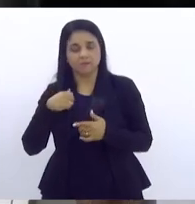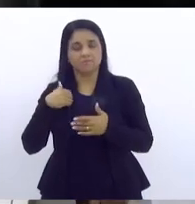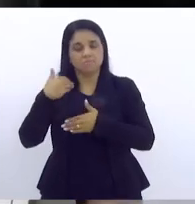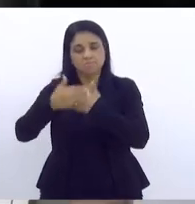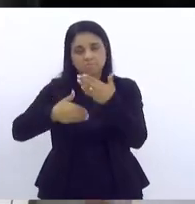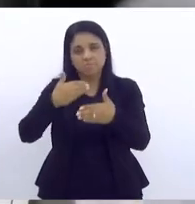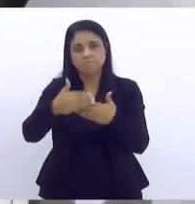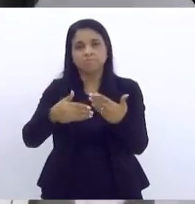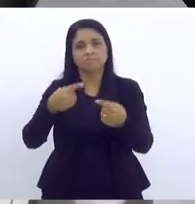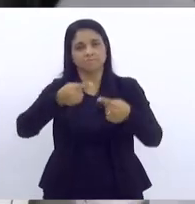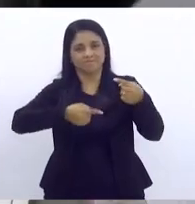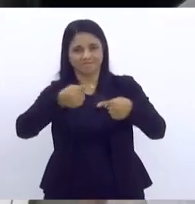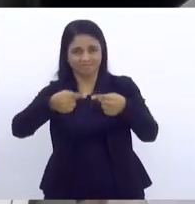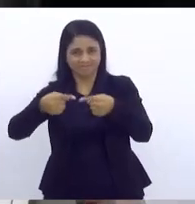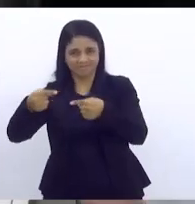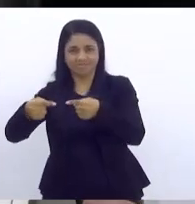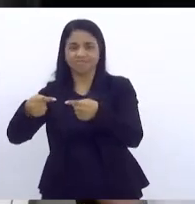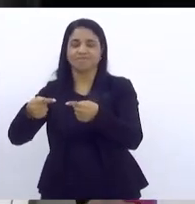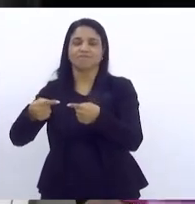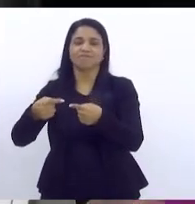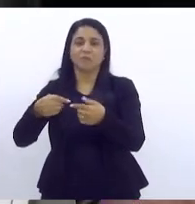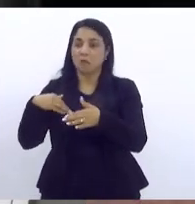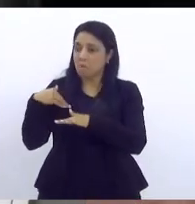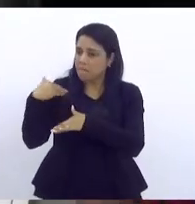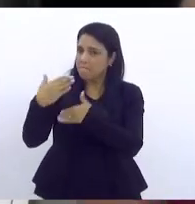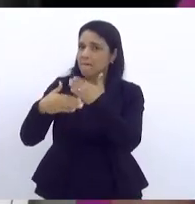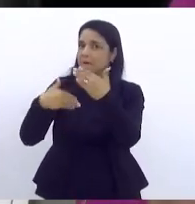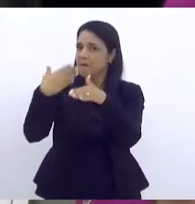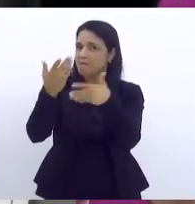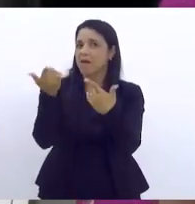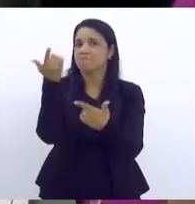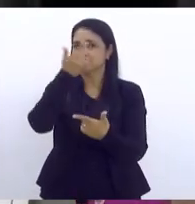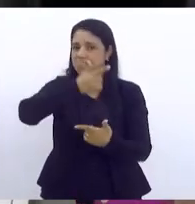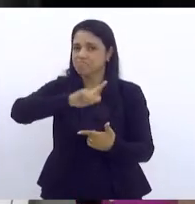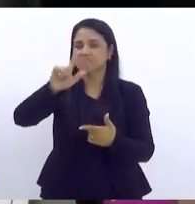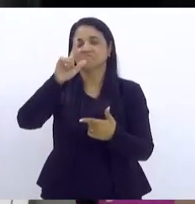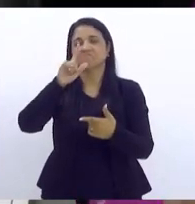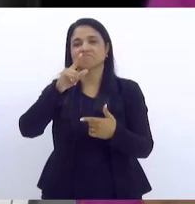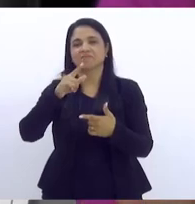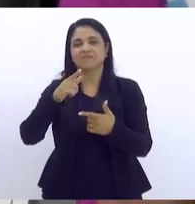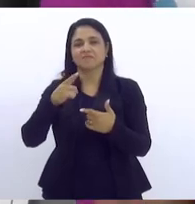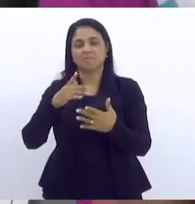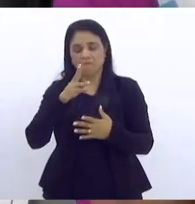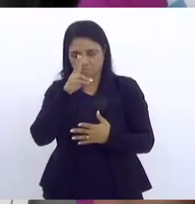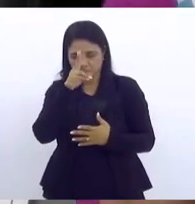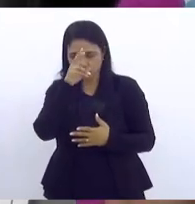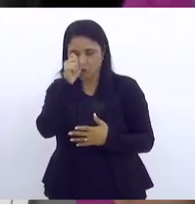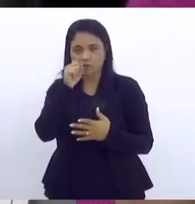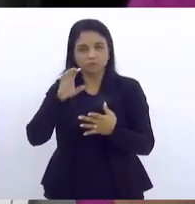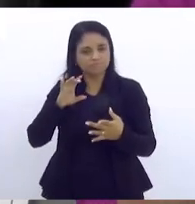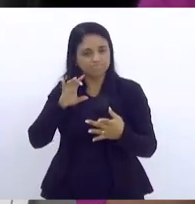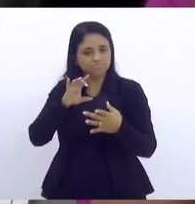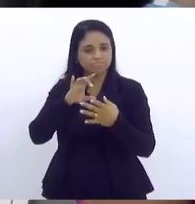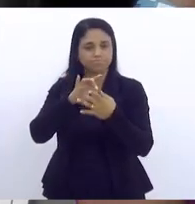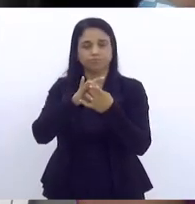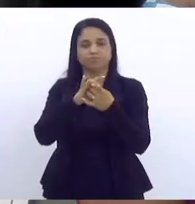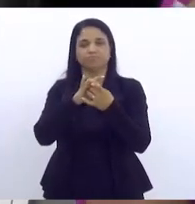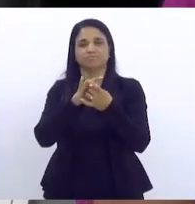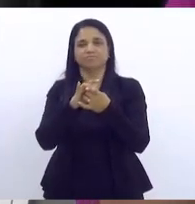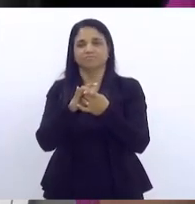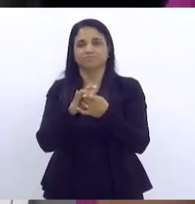de discussão que é assim que as coisas avançam assim que as coisas acontecem assim que a gente se torna mais forte e nós